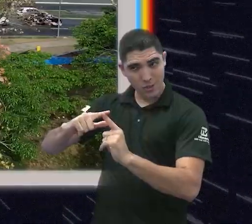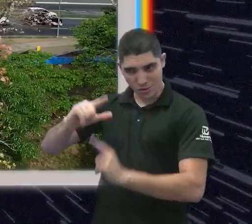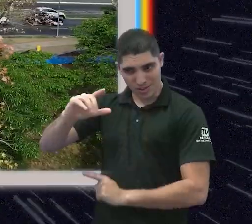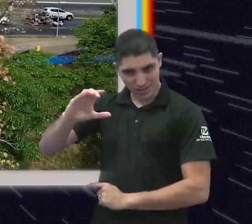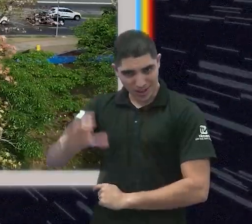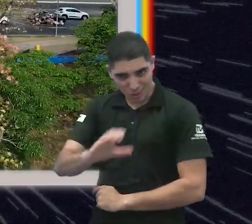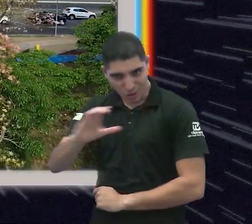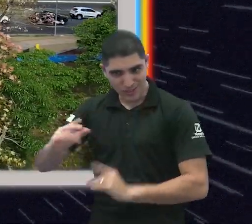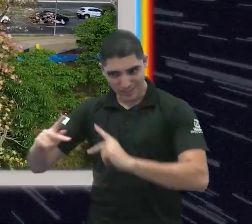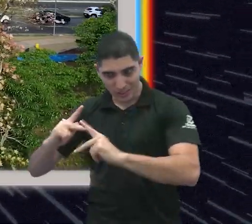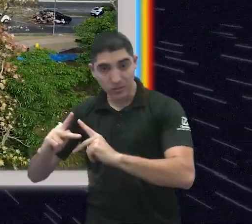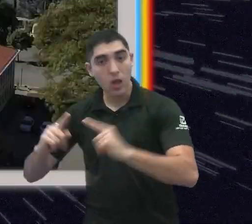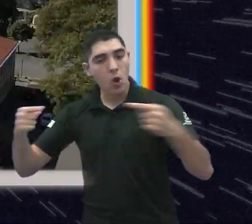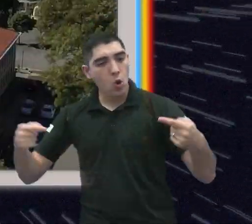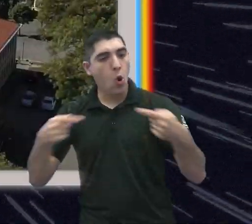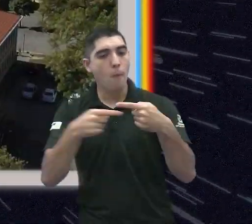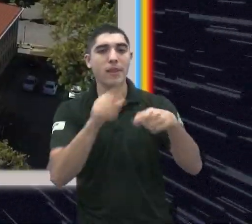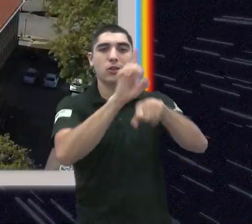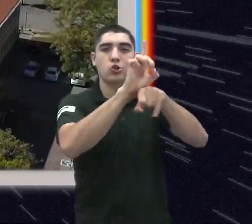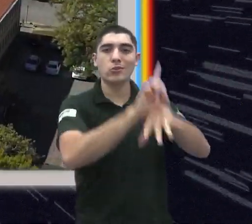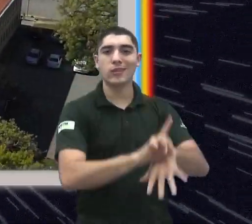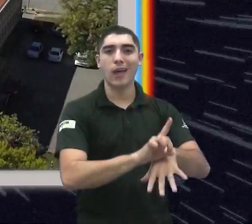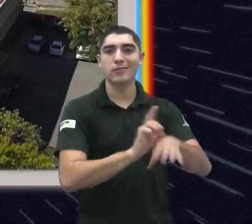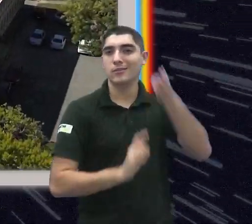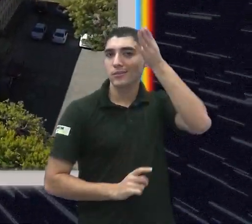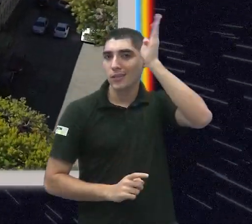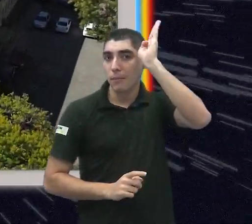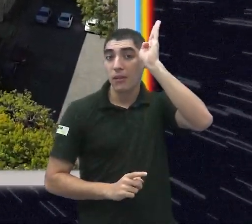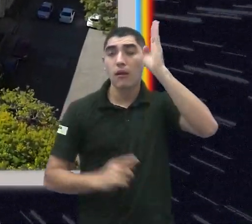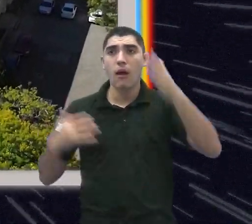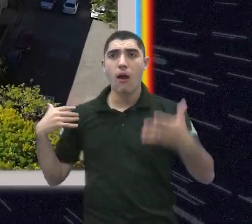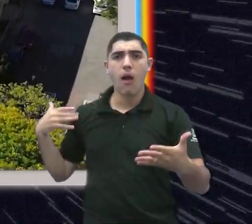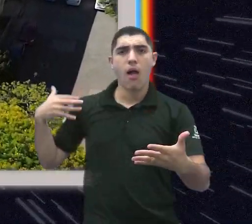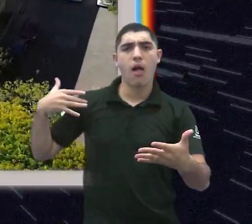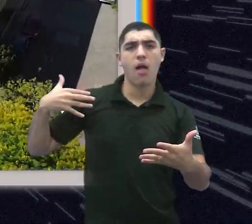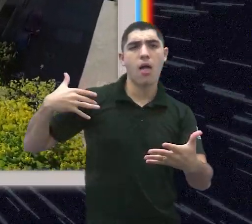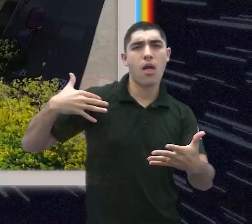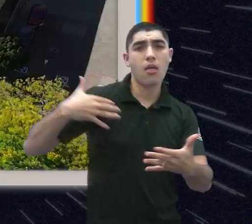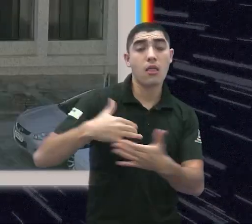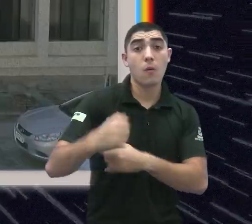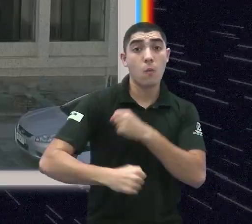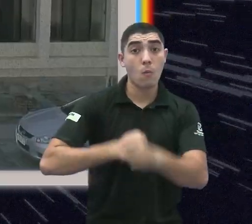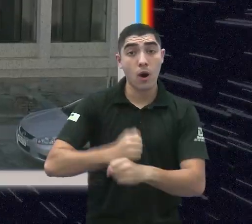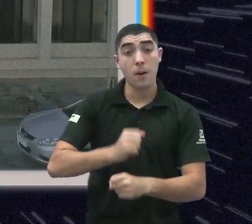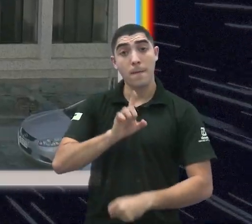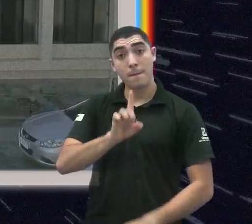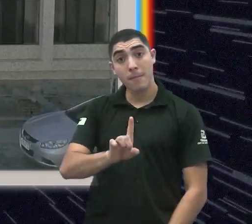faziam parte da Diocese de Taubaté. E assim foi até justamente